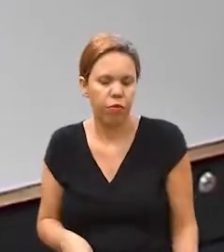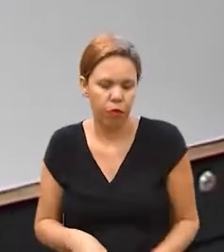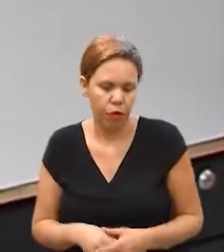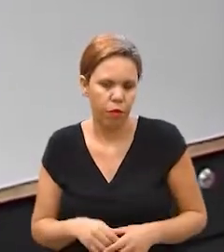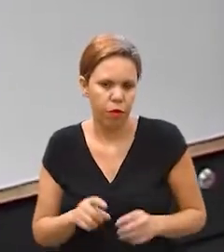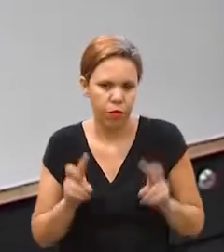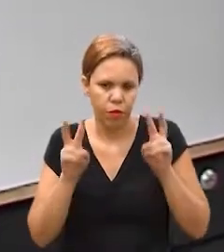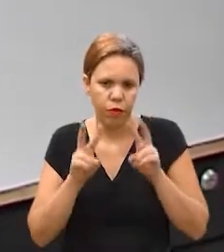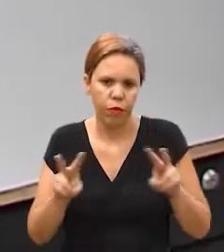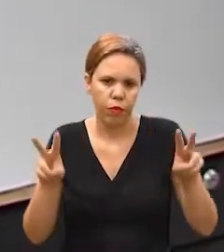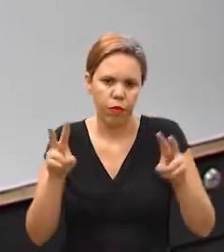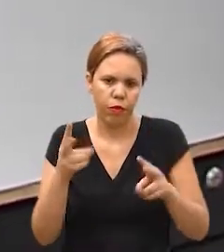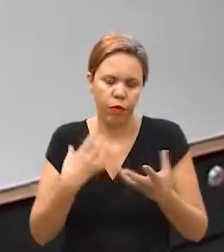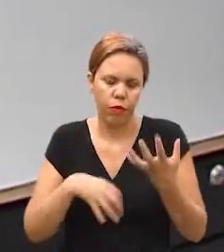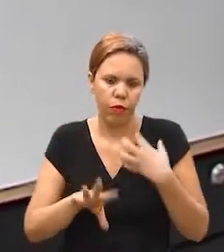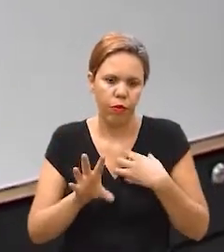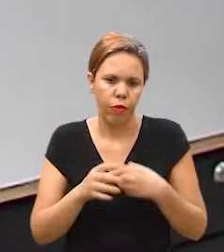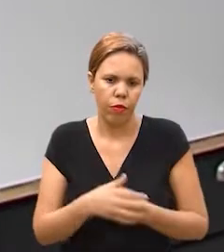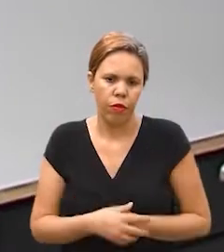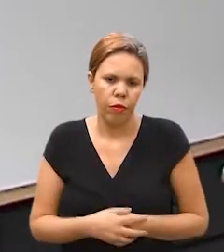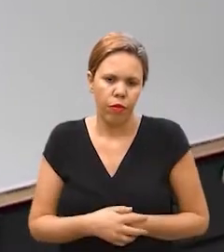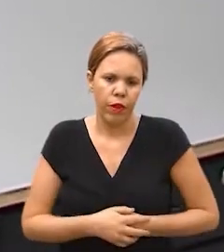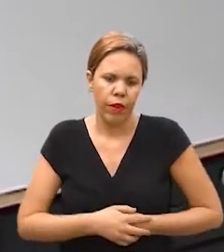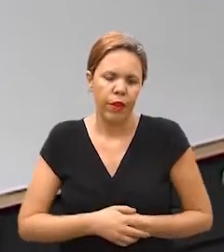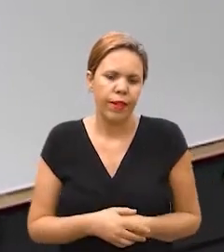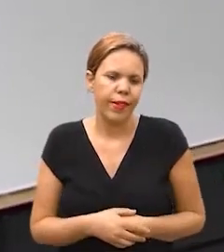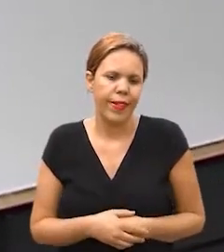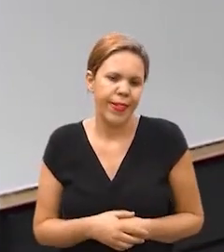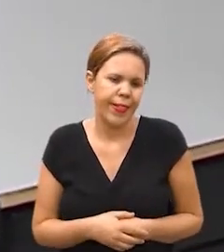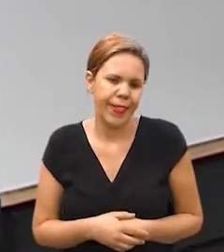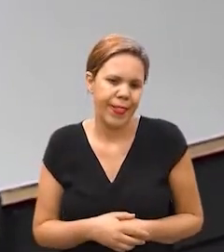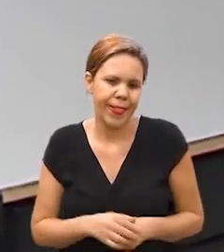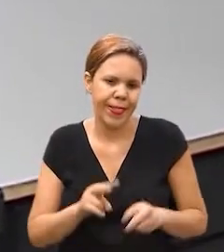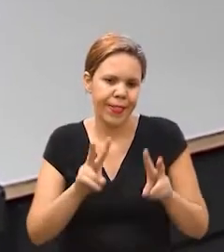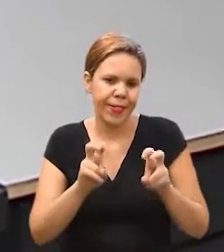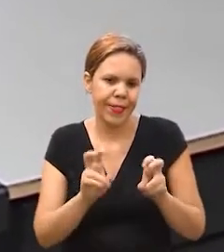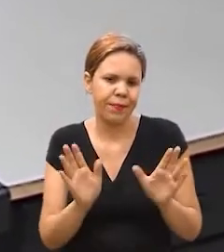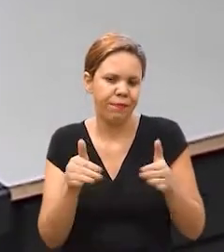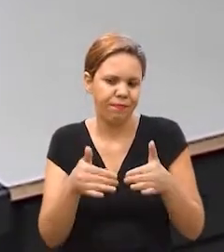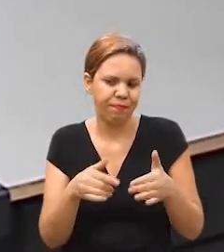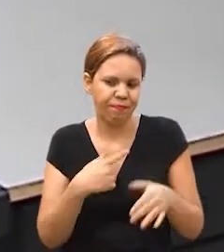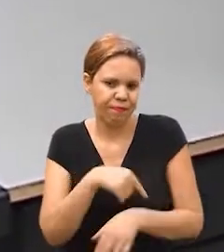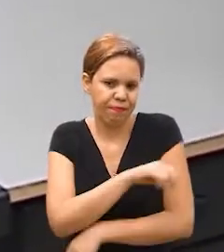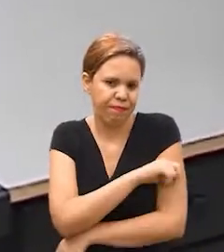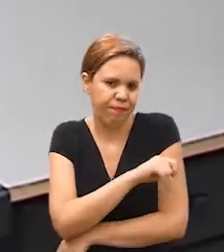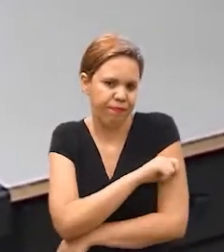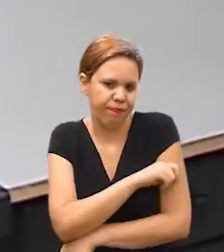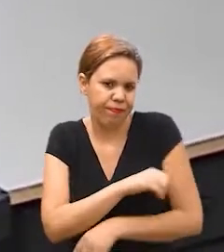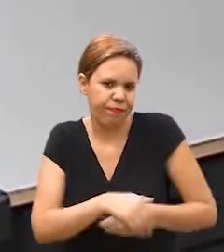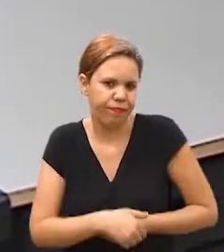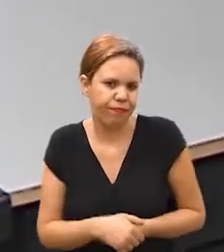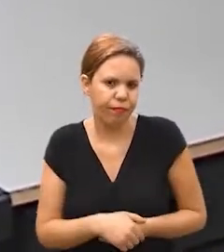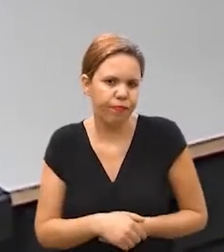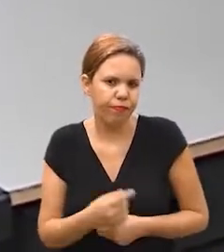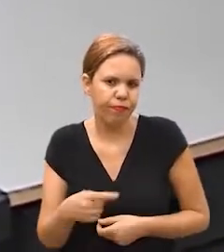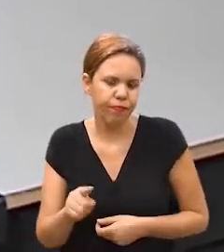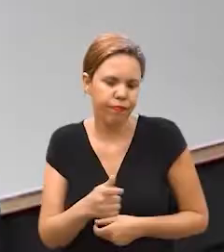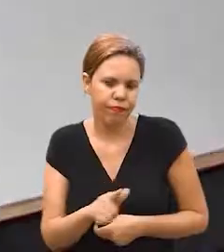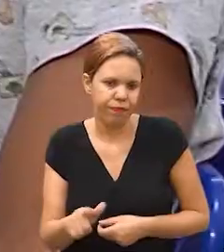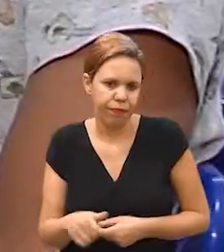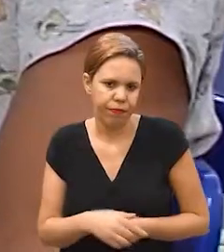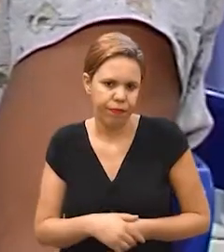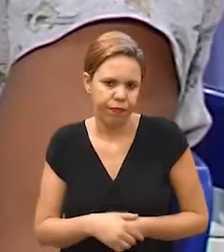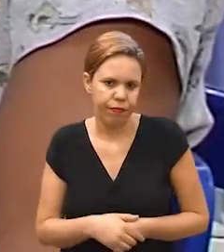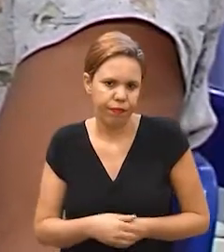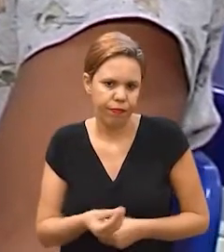Esse olhar, né? Esse olhar dessa especificidade de um aluno que ele não vai ter